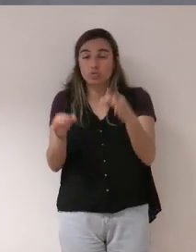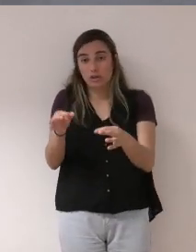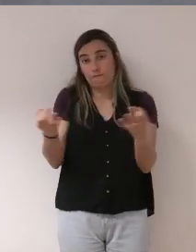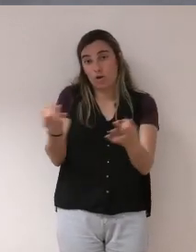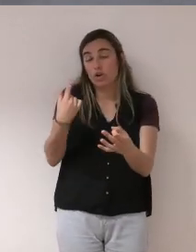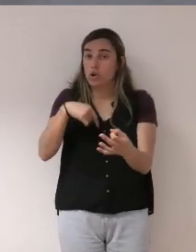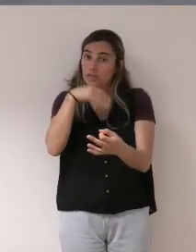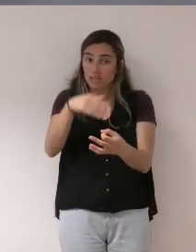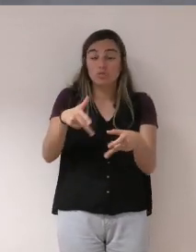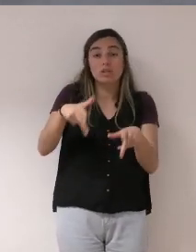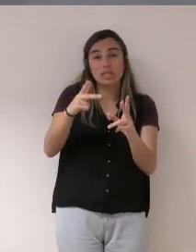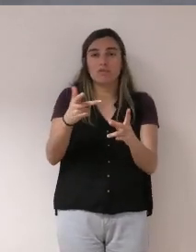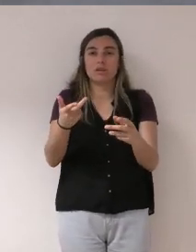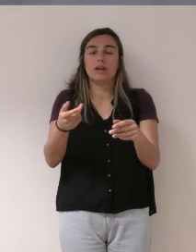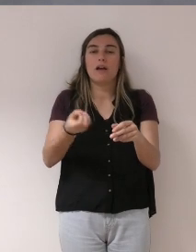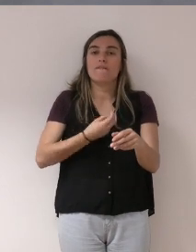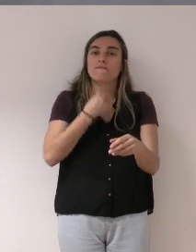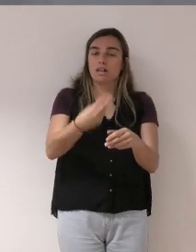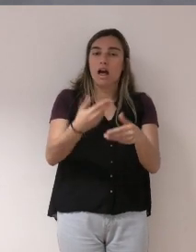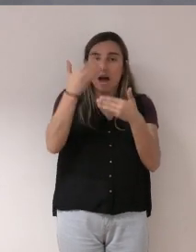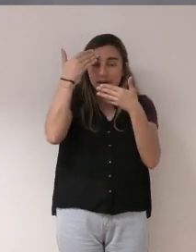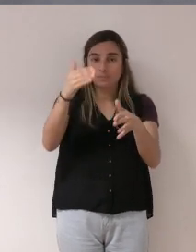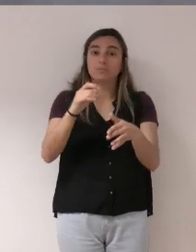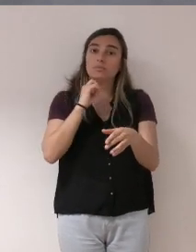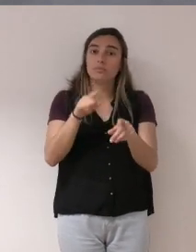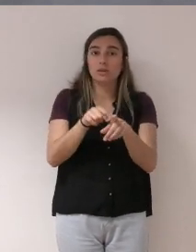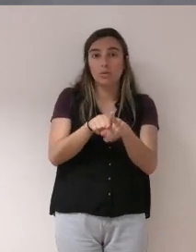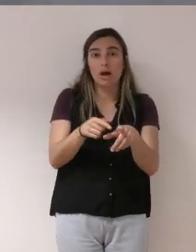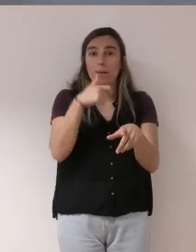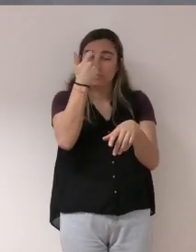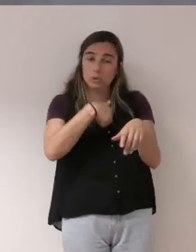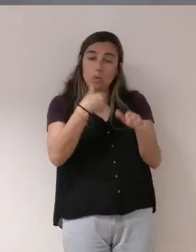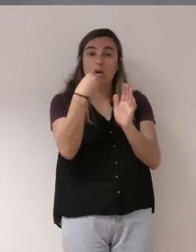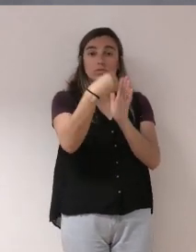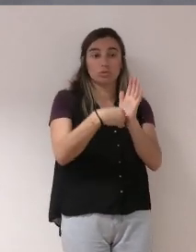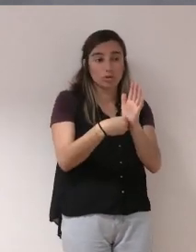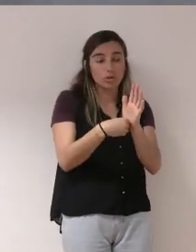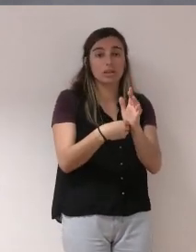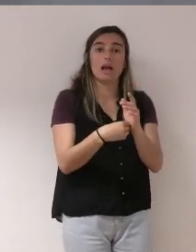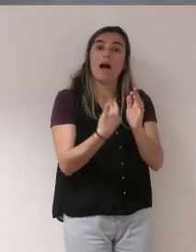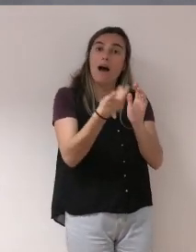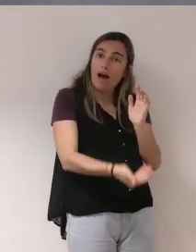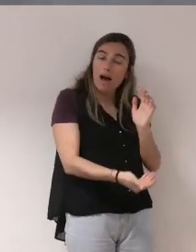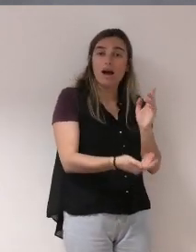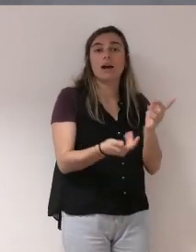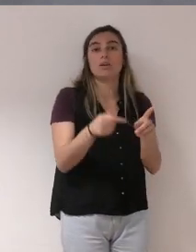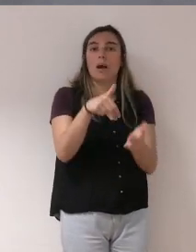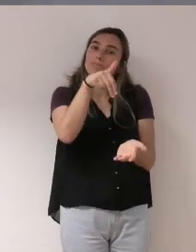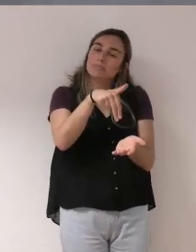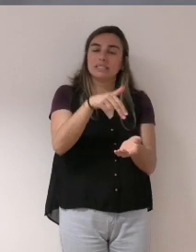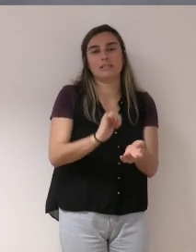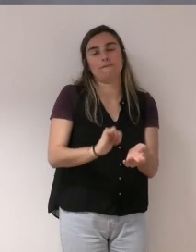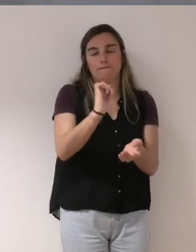chamamos de liberdade de expressão, permite a constituição da figura do autor e tudo isso, não é? Que se isso